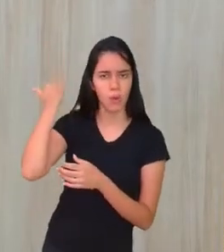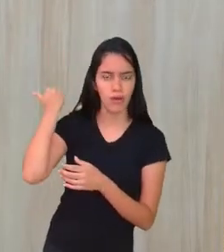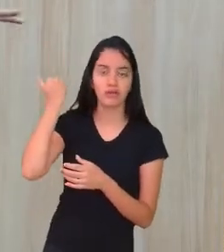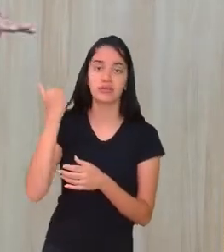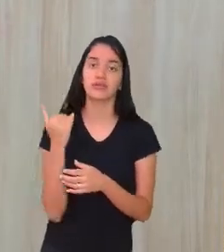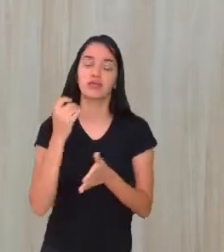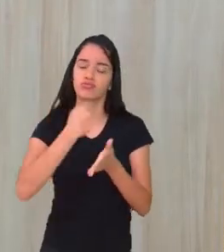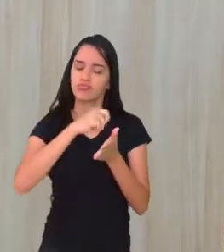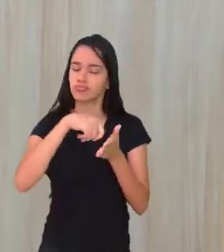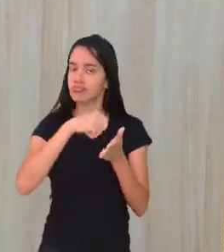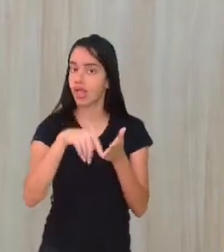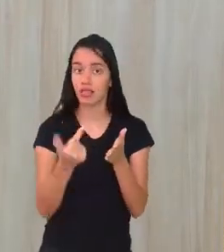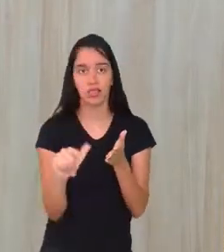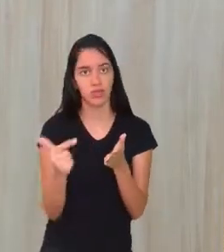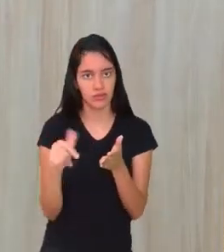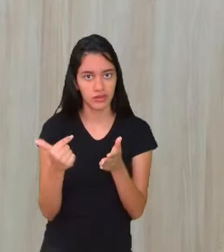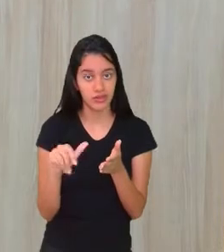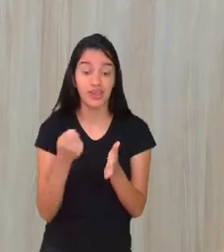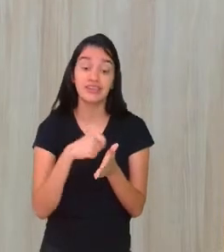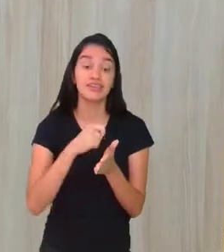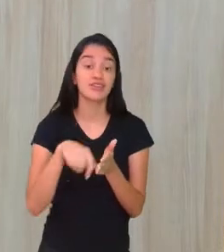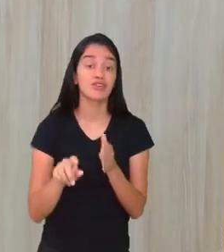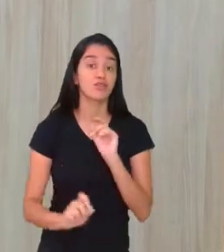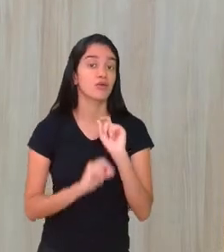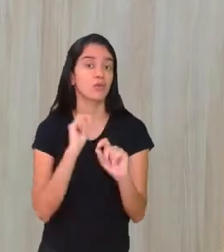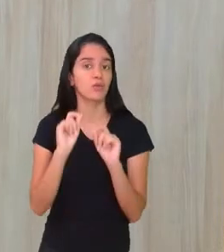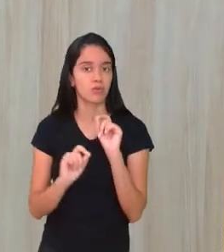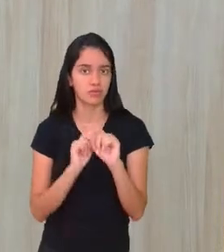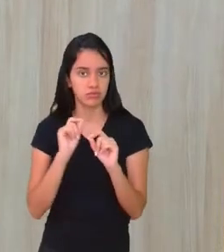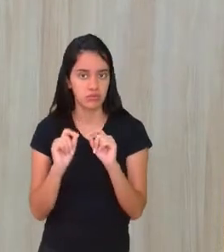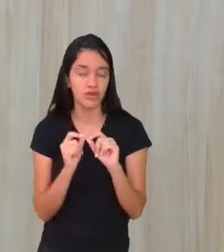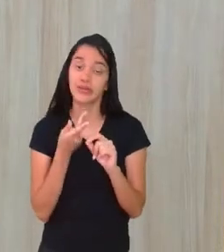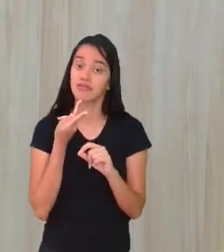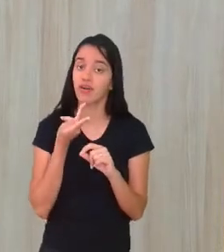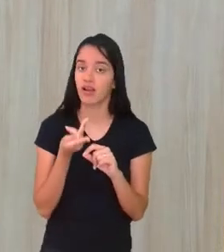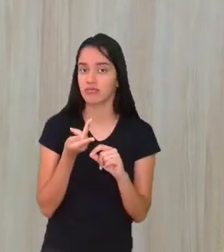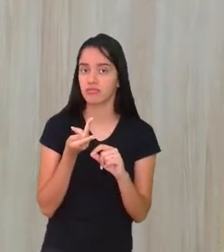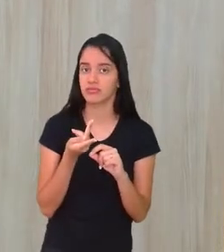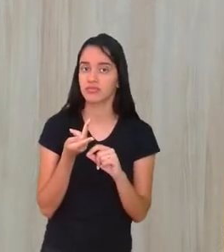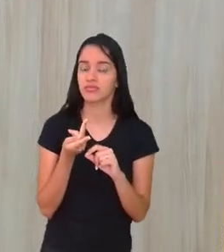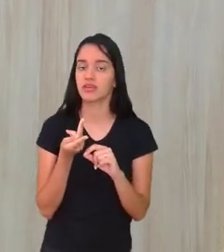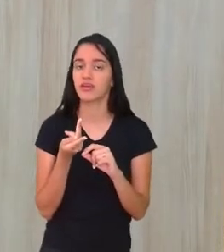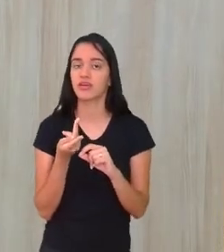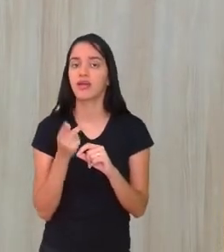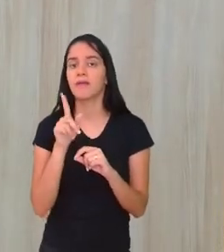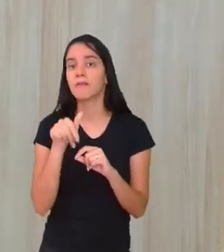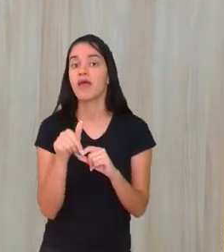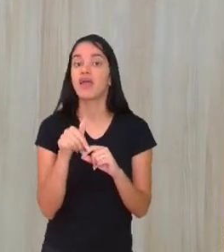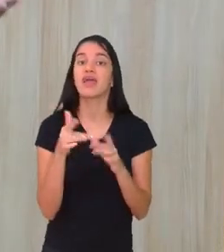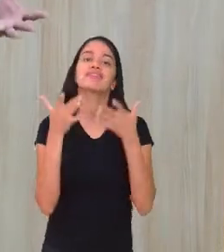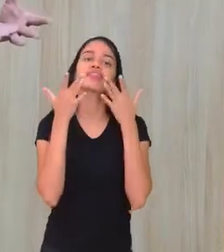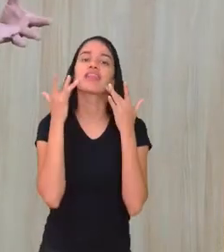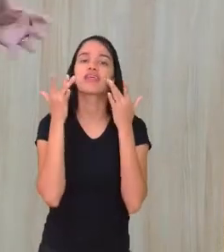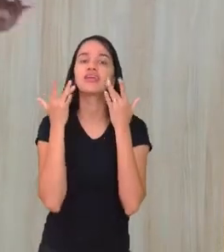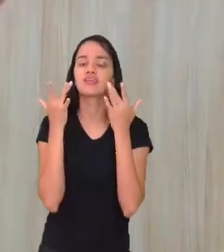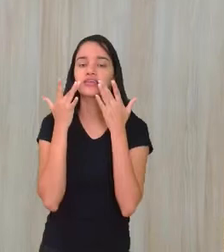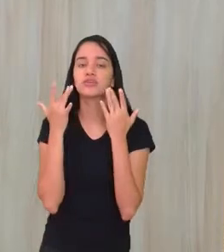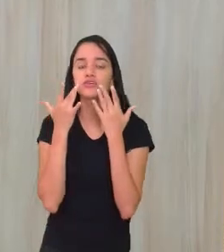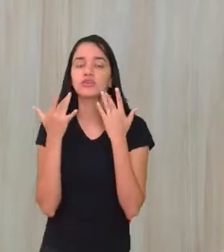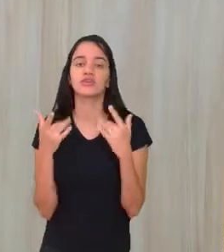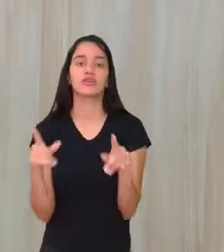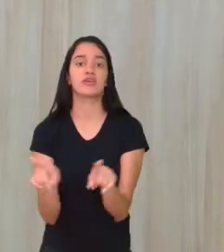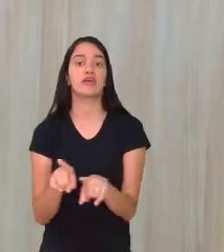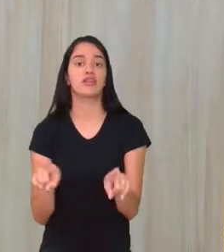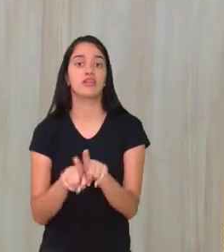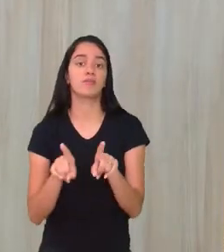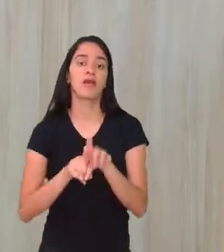livro de história. O que se escrevia, né, o que se falava, era através de teatro, era através